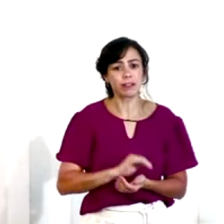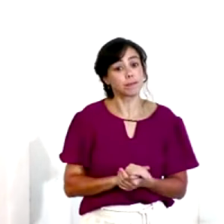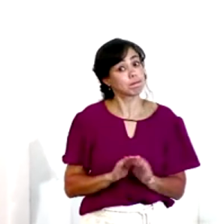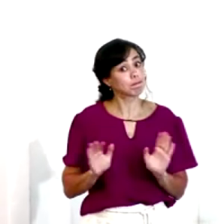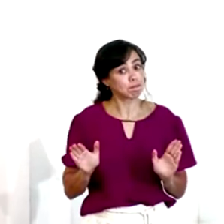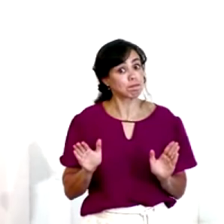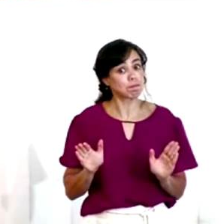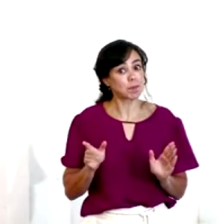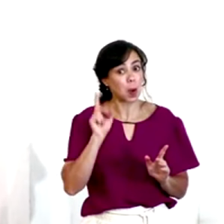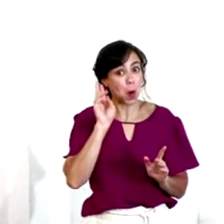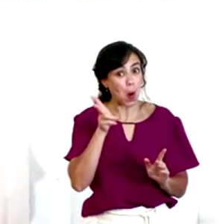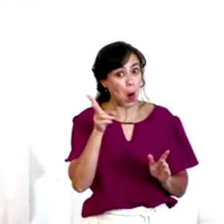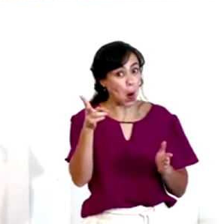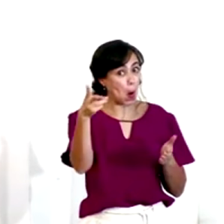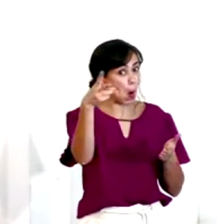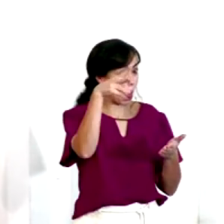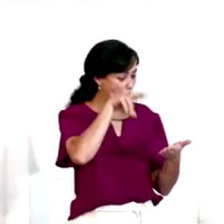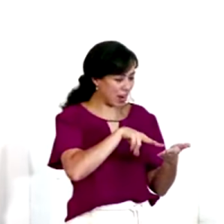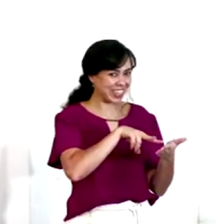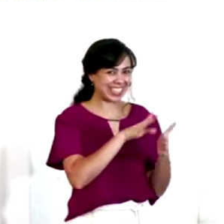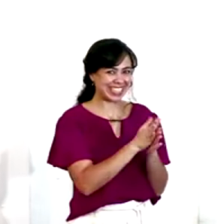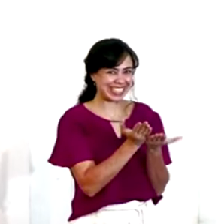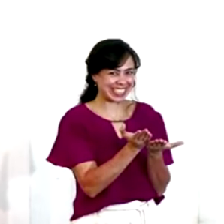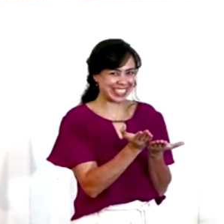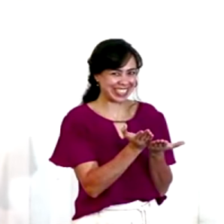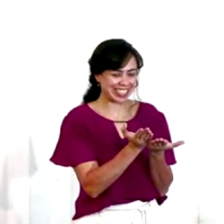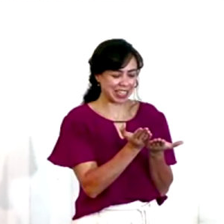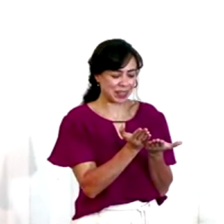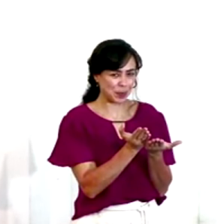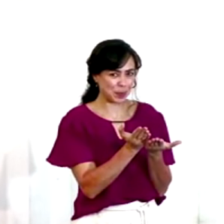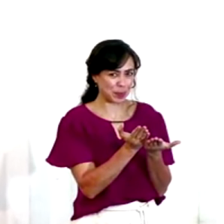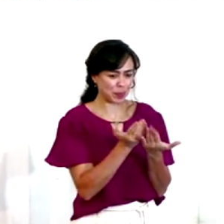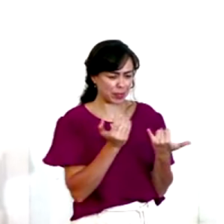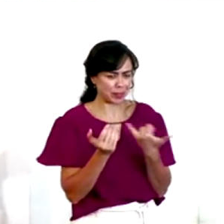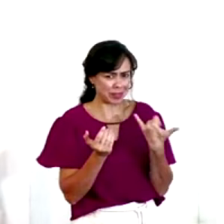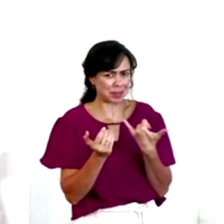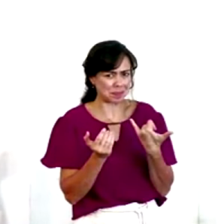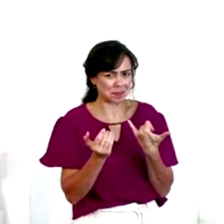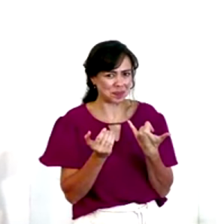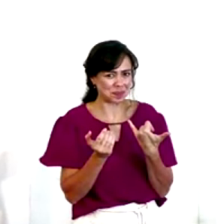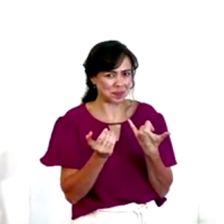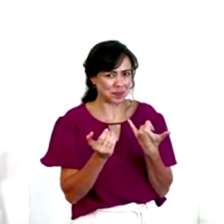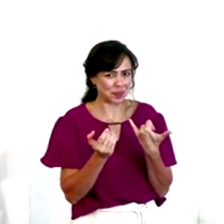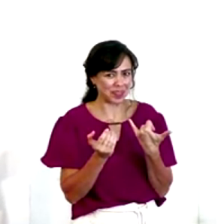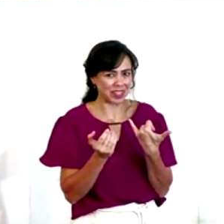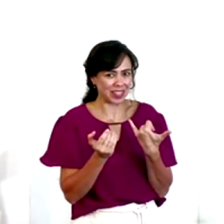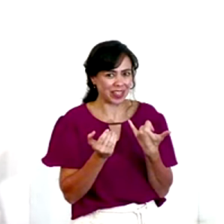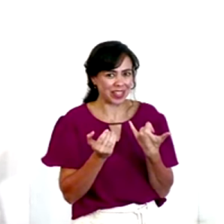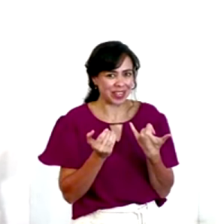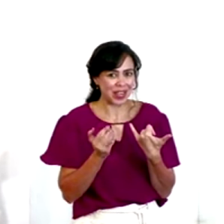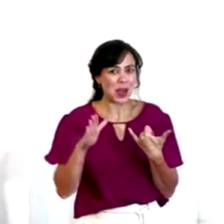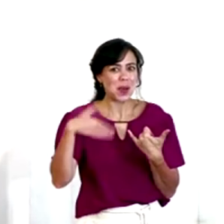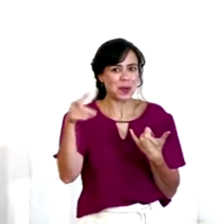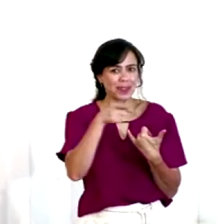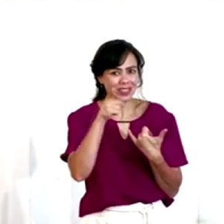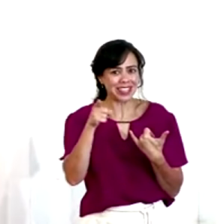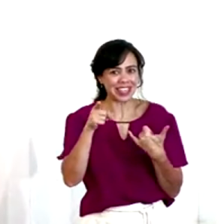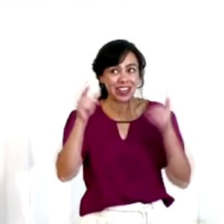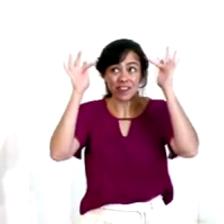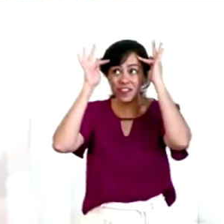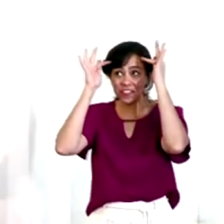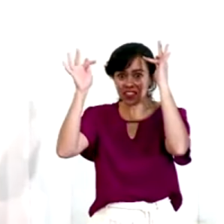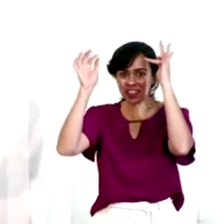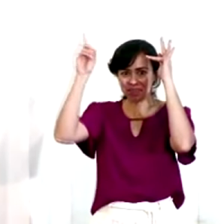o texto nos fala e nos ensina de aqueles que são encontrados fiéis a Deus,